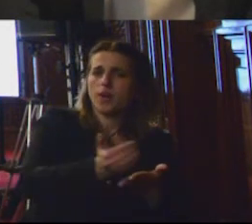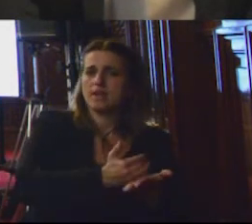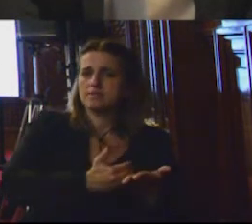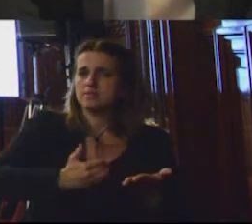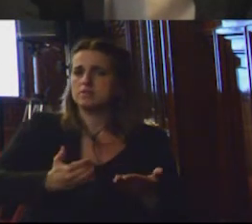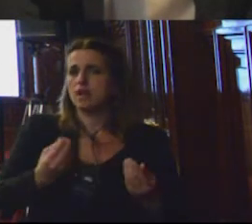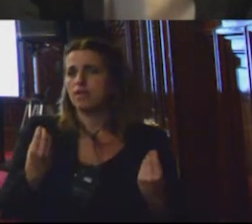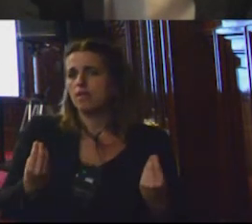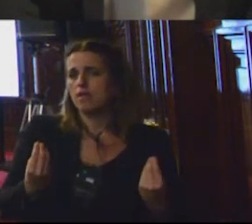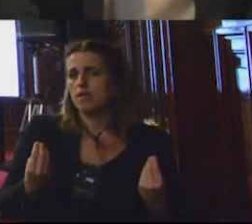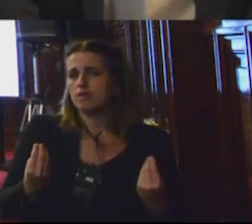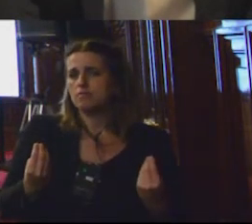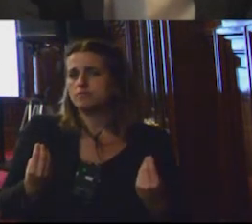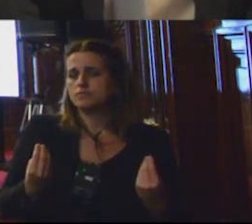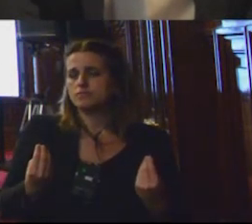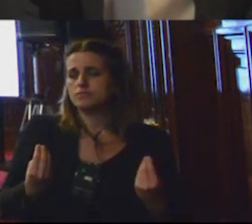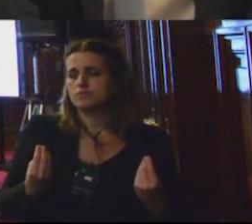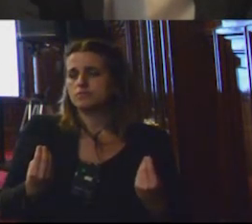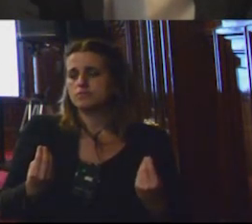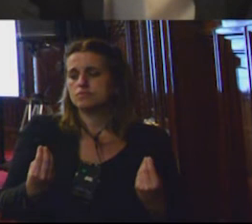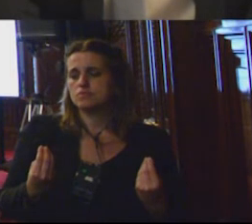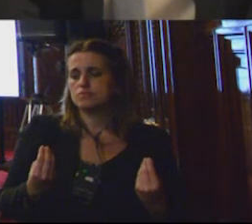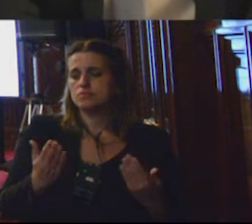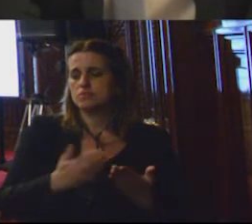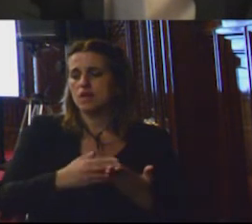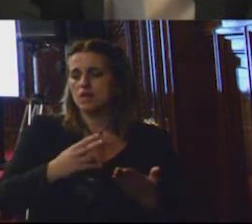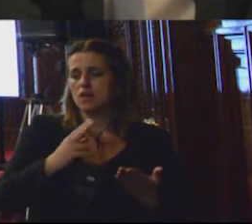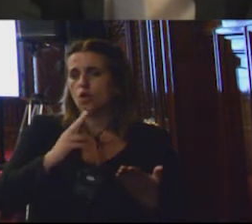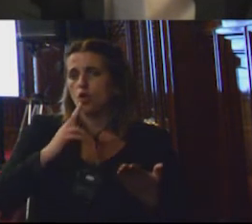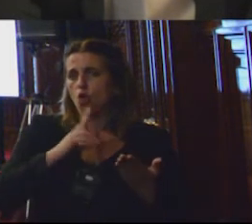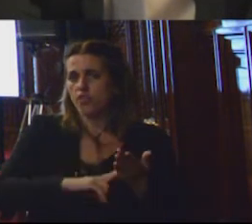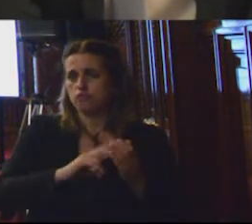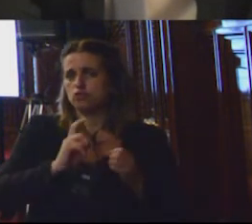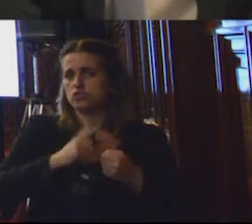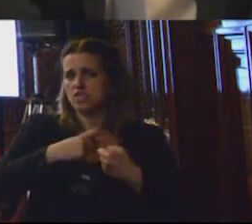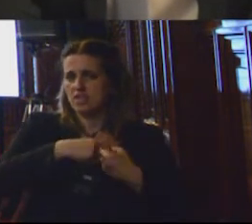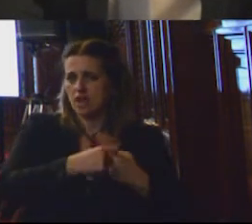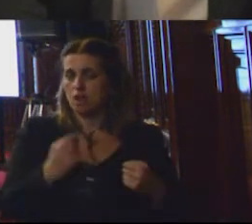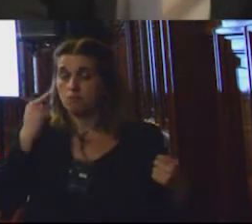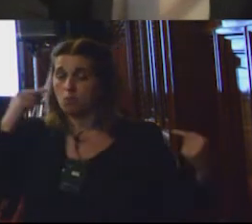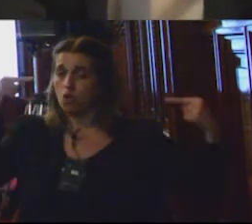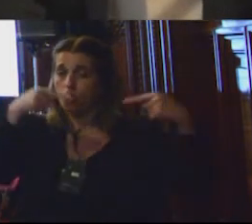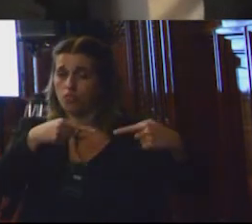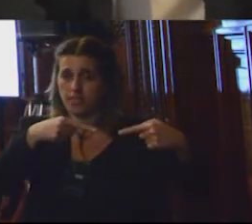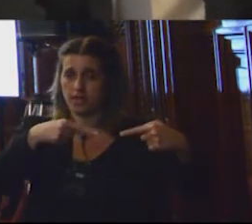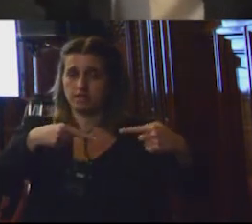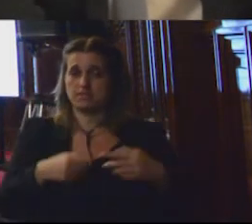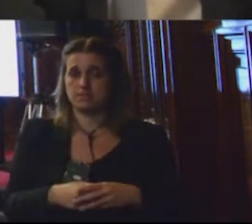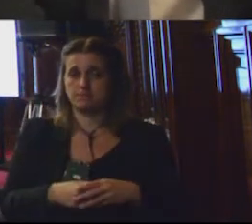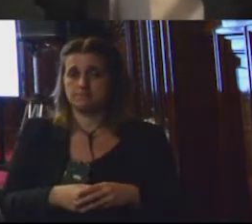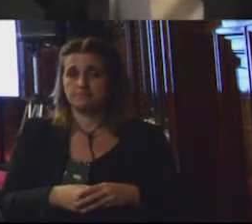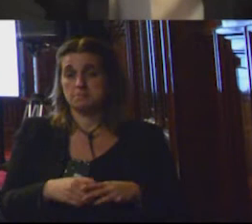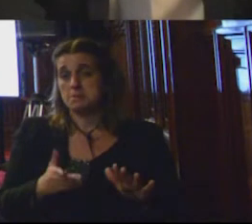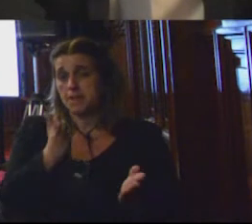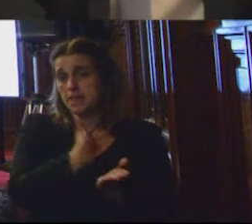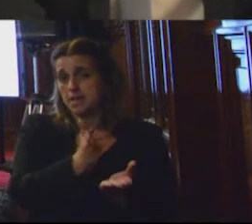que o caráter obrigatório da contribuição sindical contradiz o princípio da liberdade sindical consagrado na Constituição.